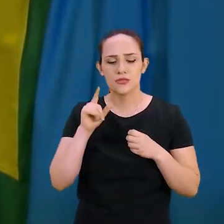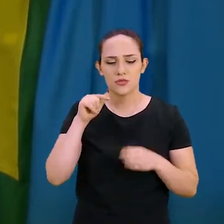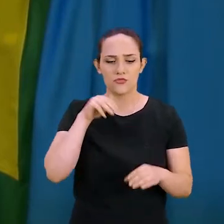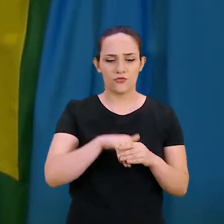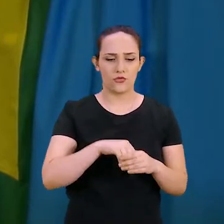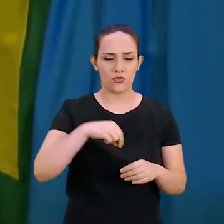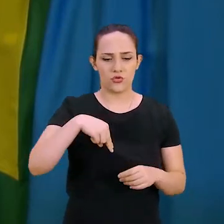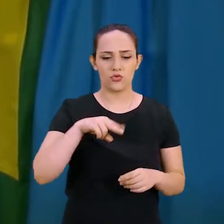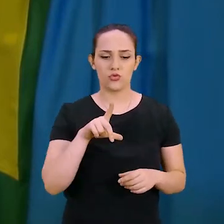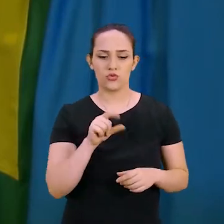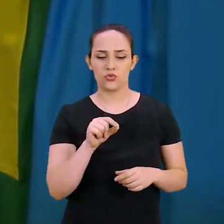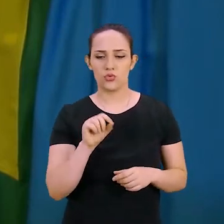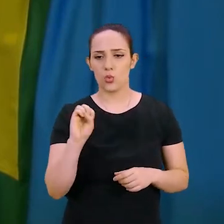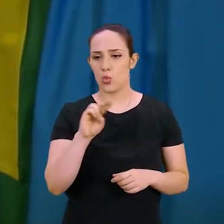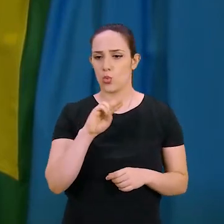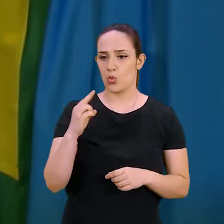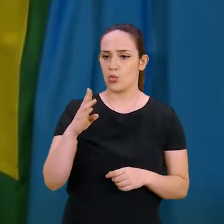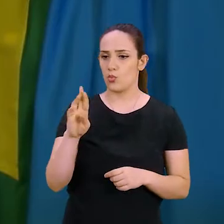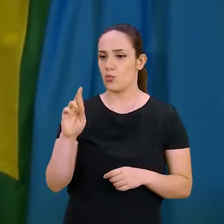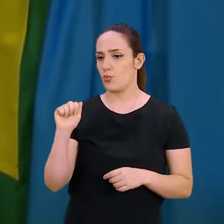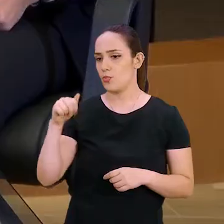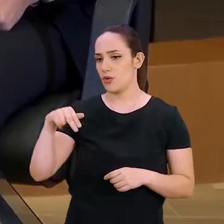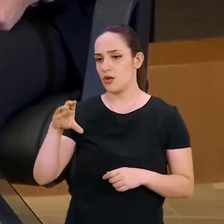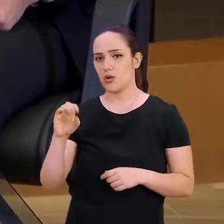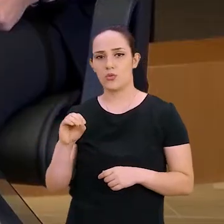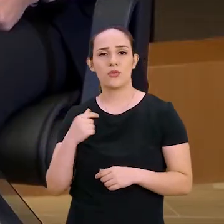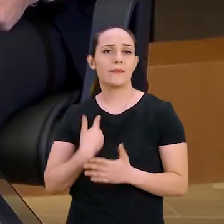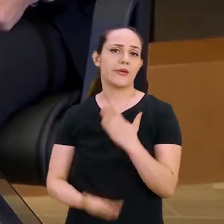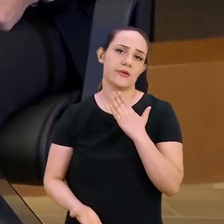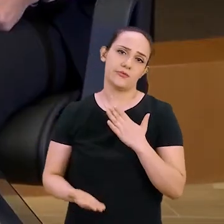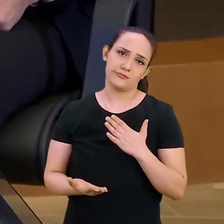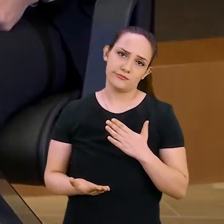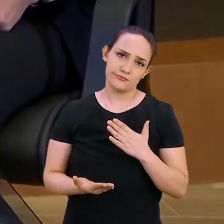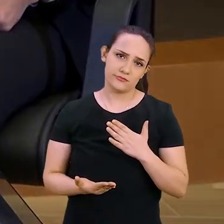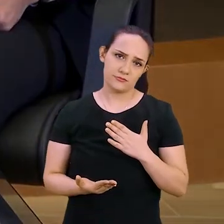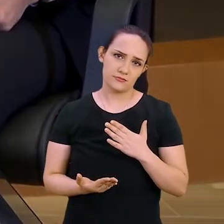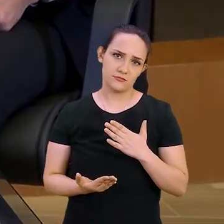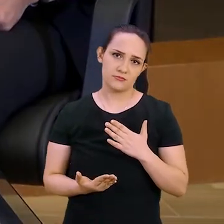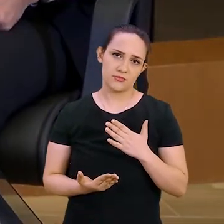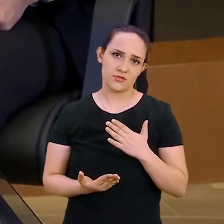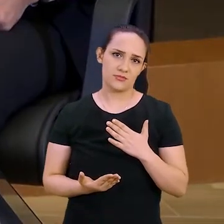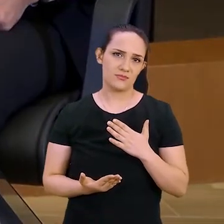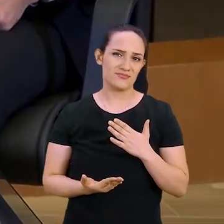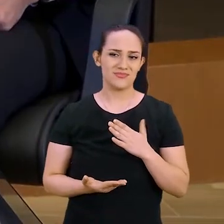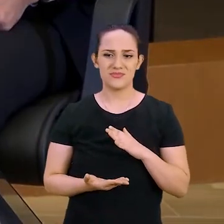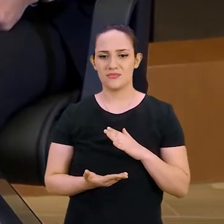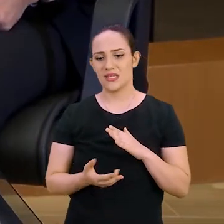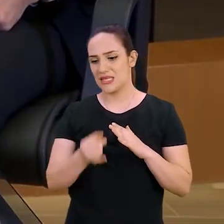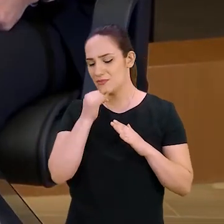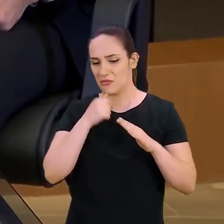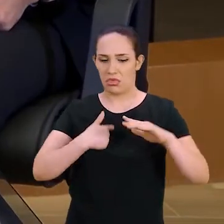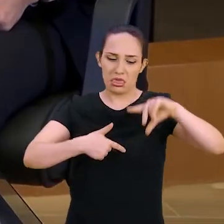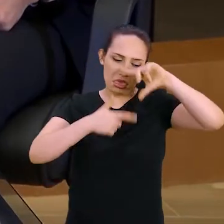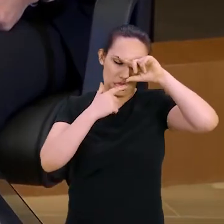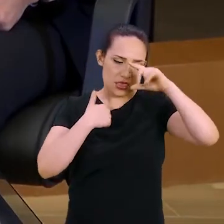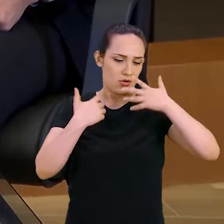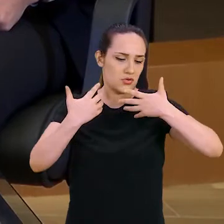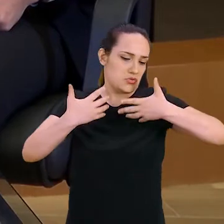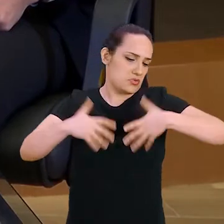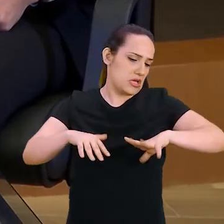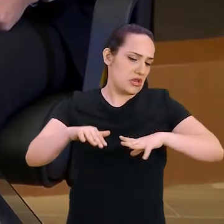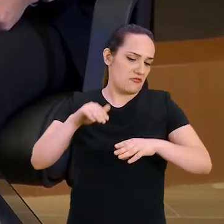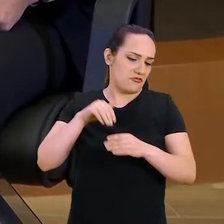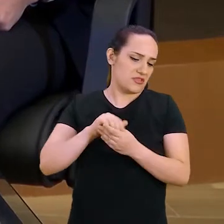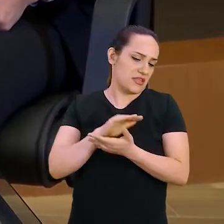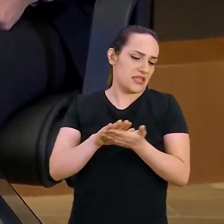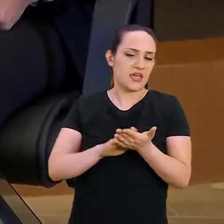branco está sendo jogado fora. Então você acaba tirando aquele estigma de que eu não tenho em quem votar, eu vou votar